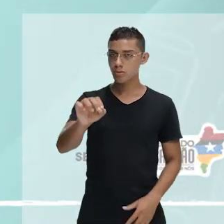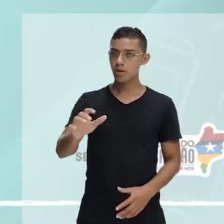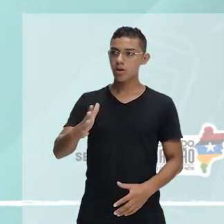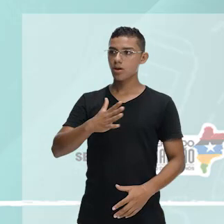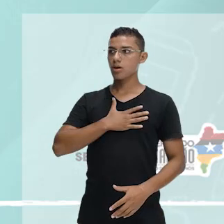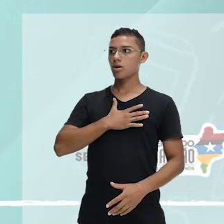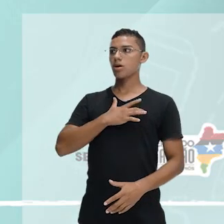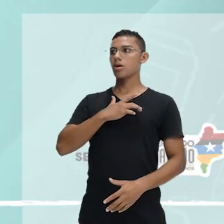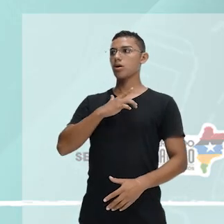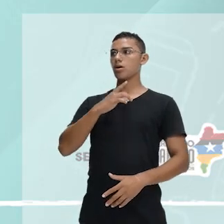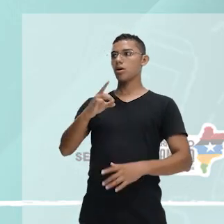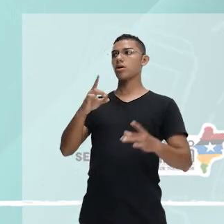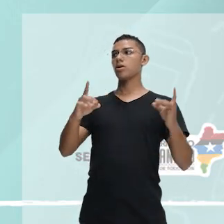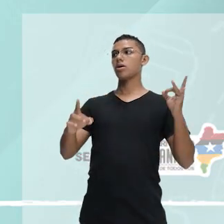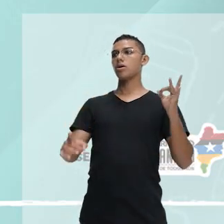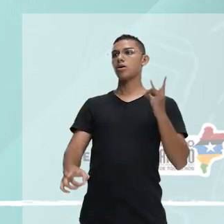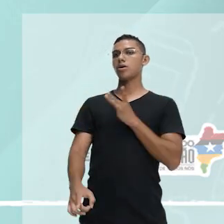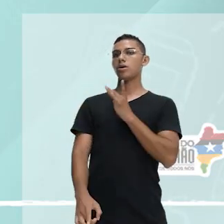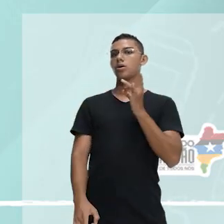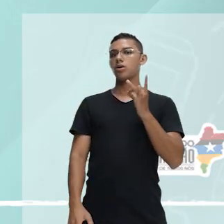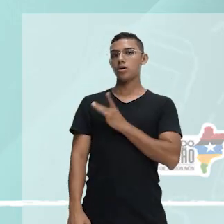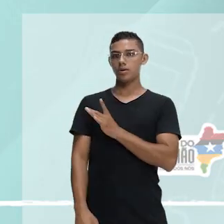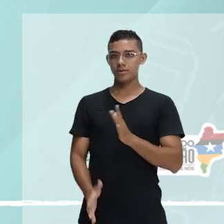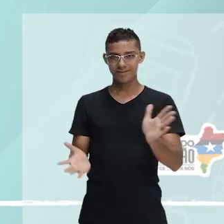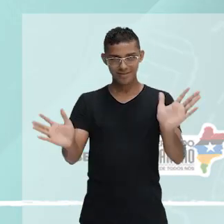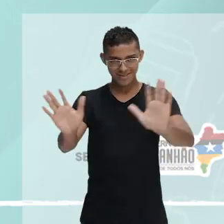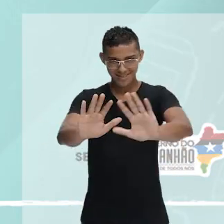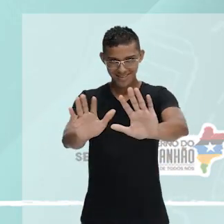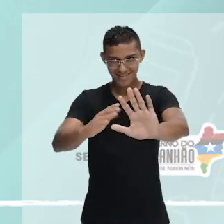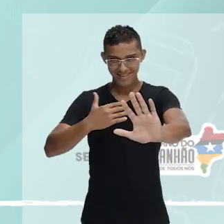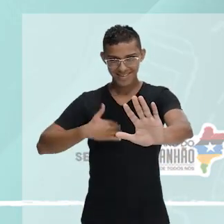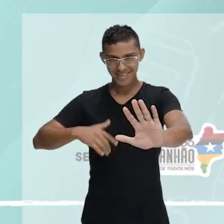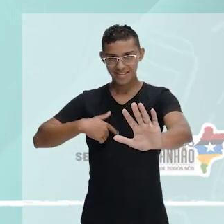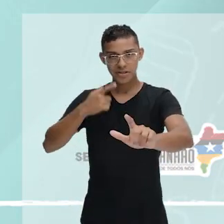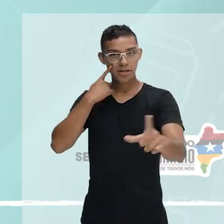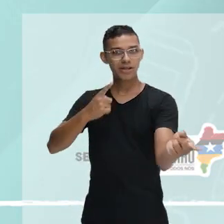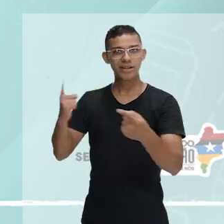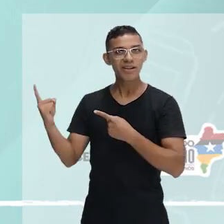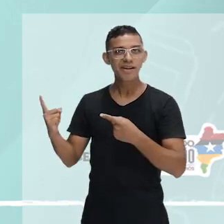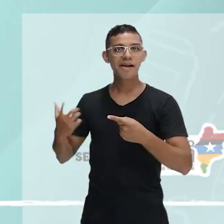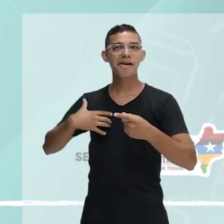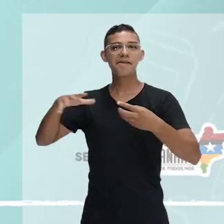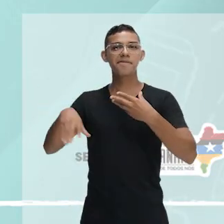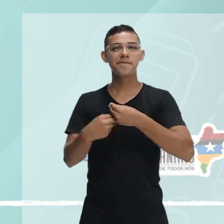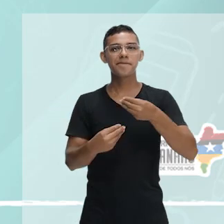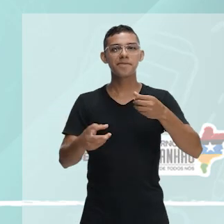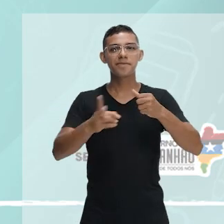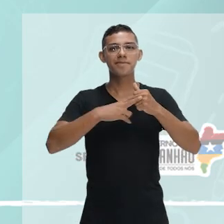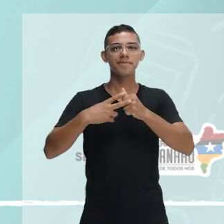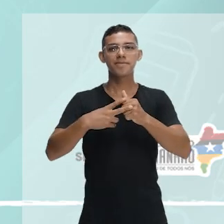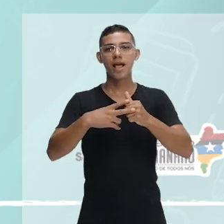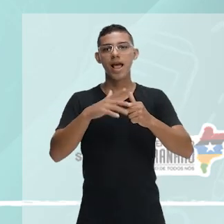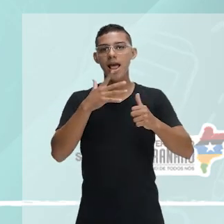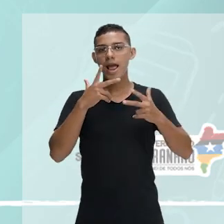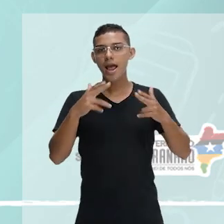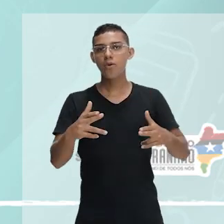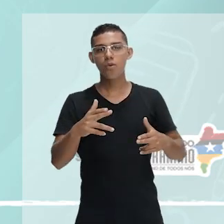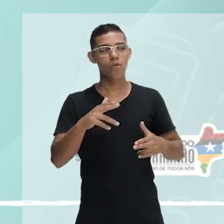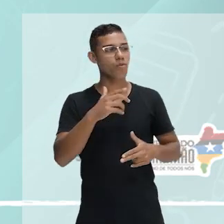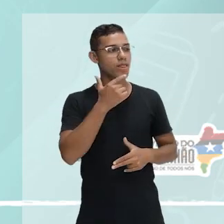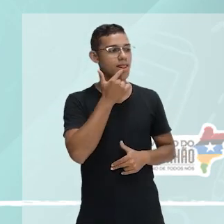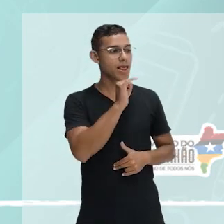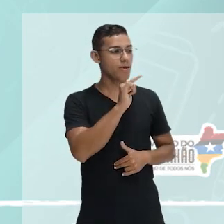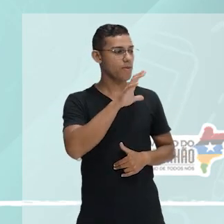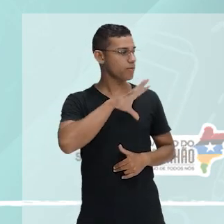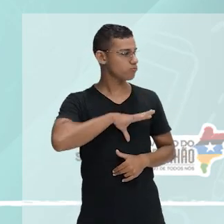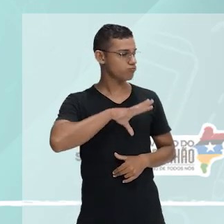aquele medo, né? Nada disso, gente. É apenas o emprego do pretérito imperfeito do subjuntivo, como em língua portuguesa. Então, o que nós vamos ver